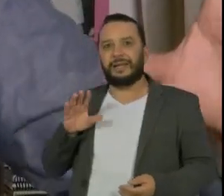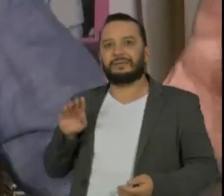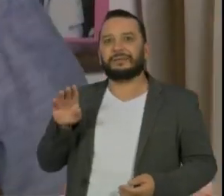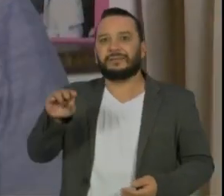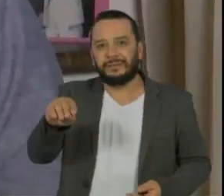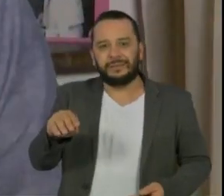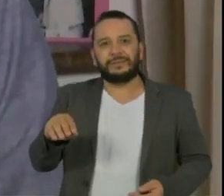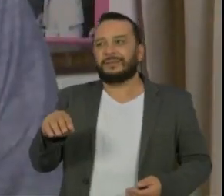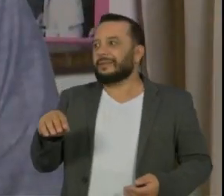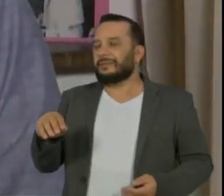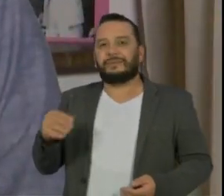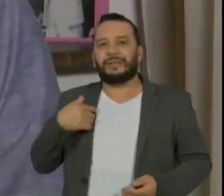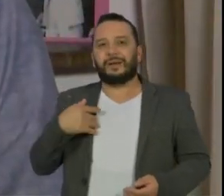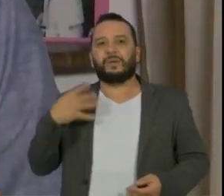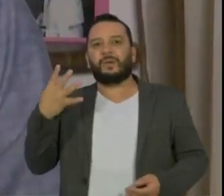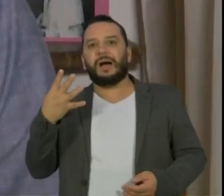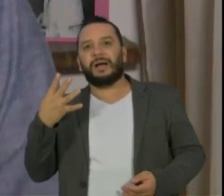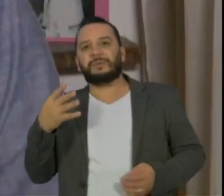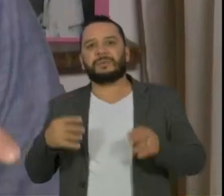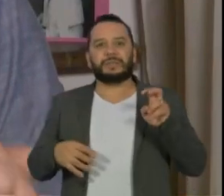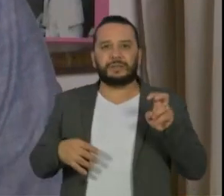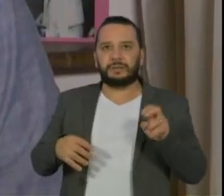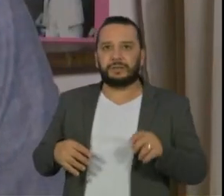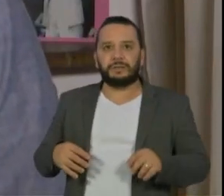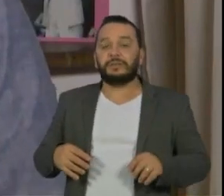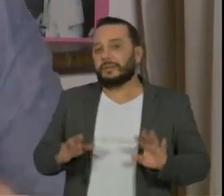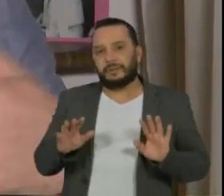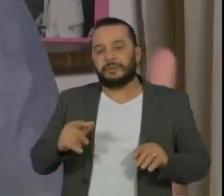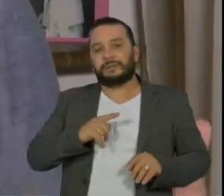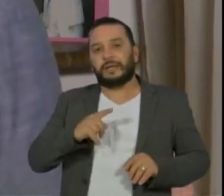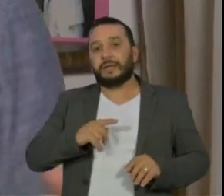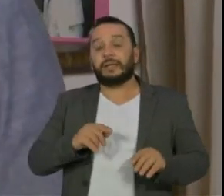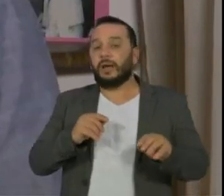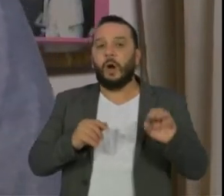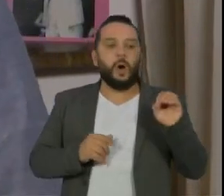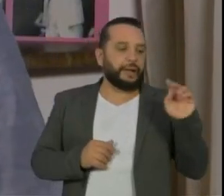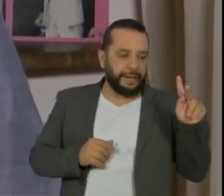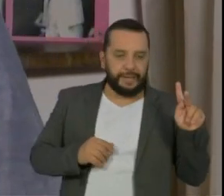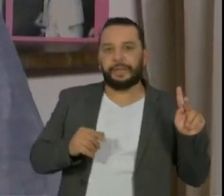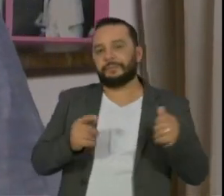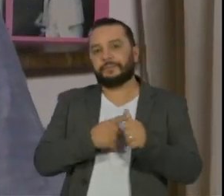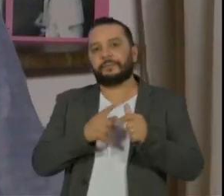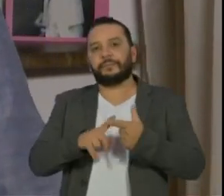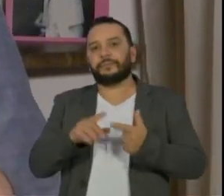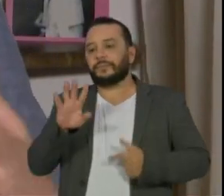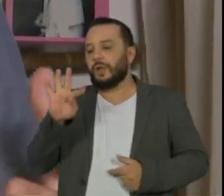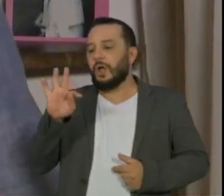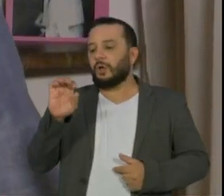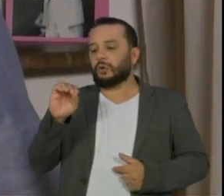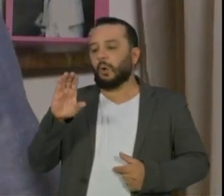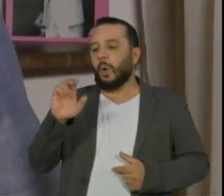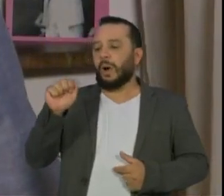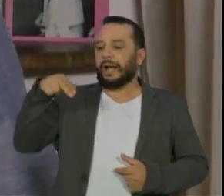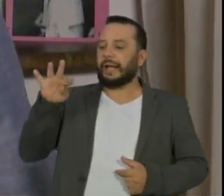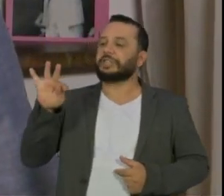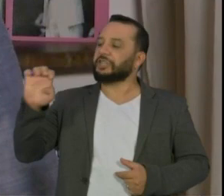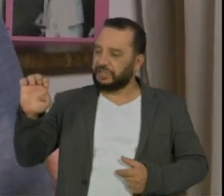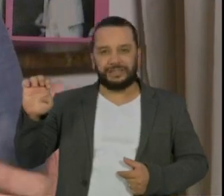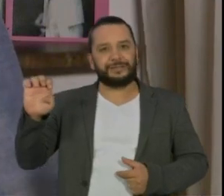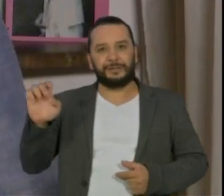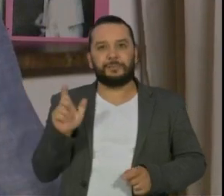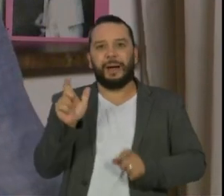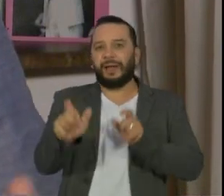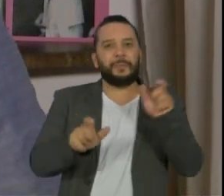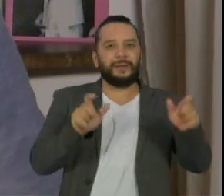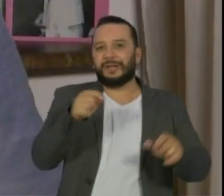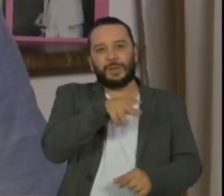4 ou 5 expressões, tá ok nessa questão, no tocante a e isso daí. Então, é um personagem realmente que